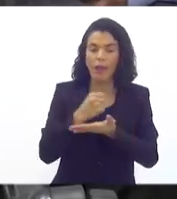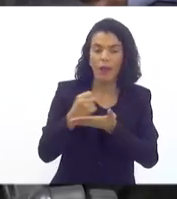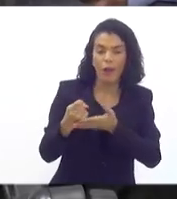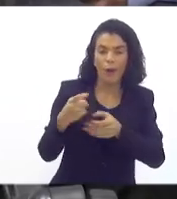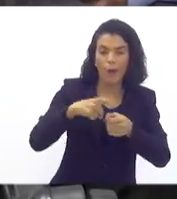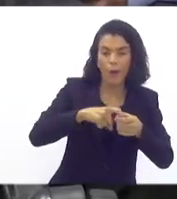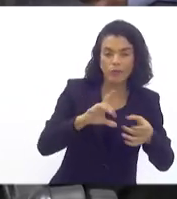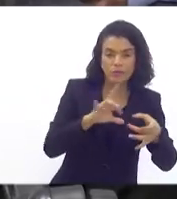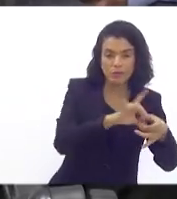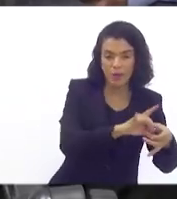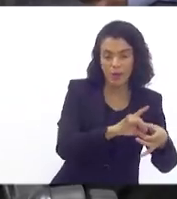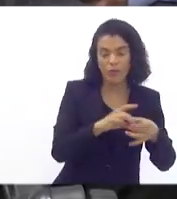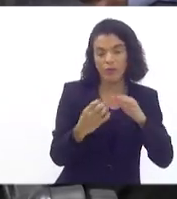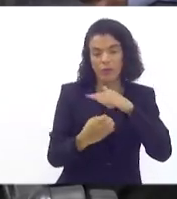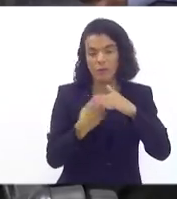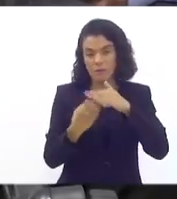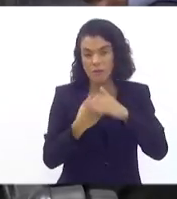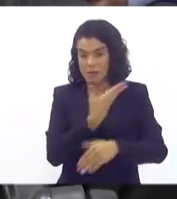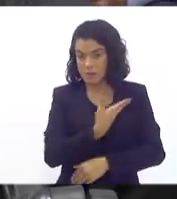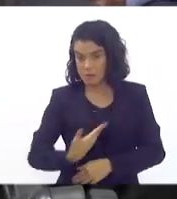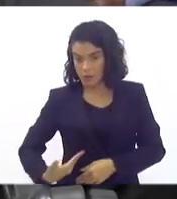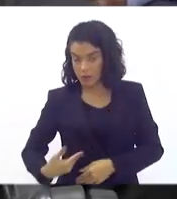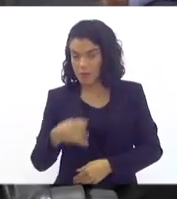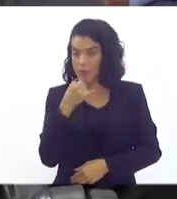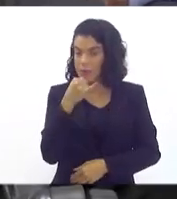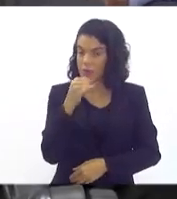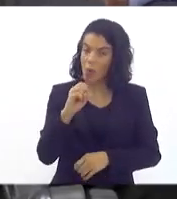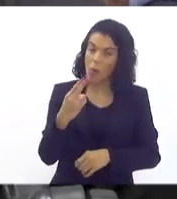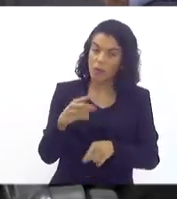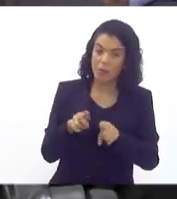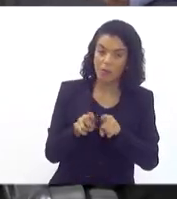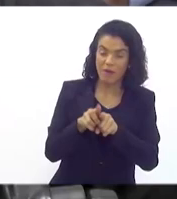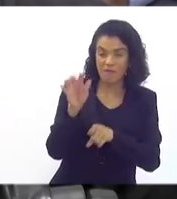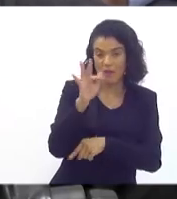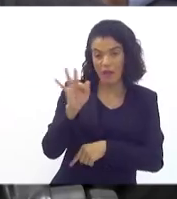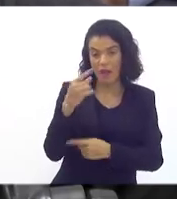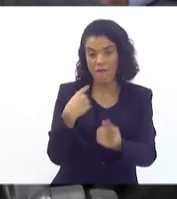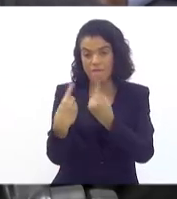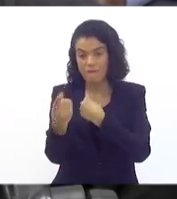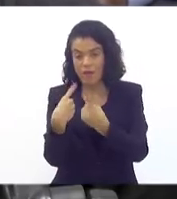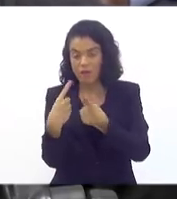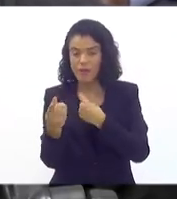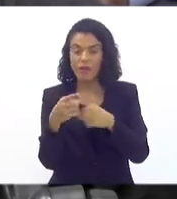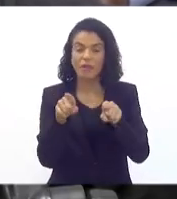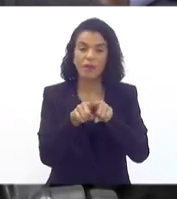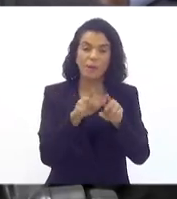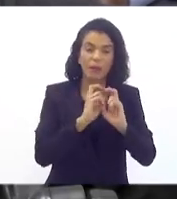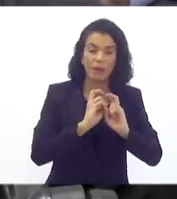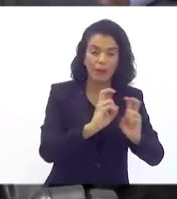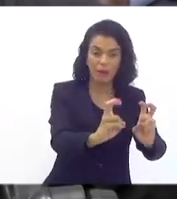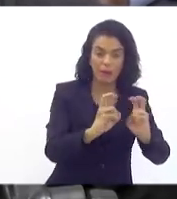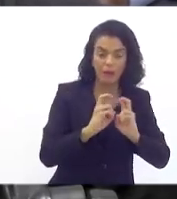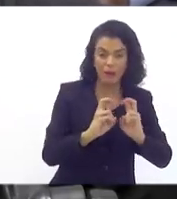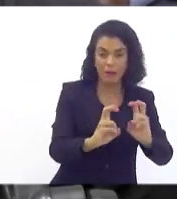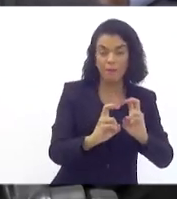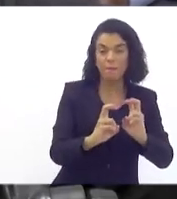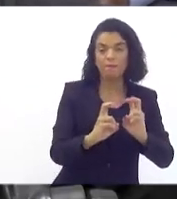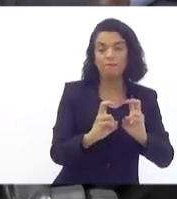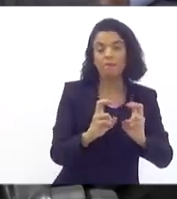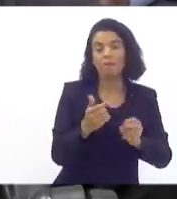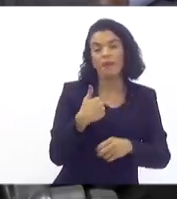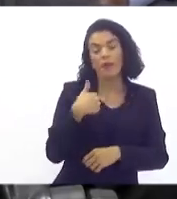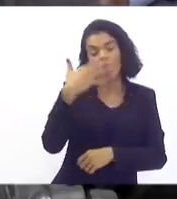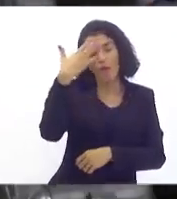de concessionárias públicas aí no caso Federal rodovias ferrovias já tivesse eu tenho